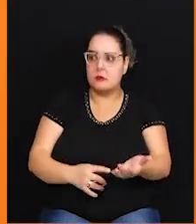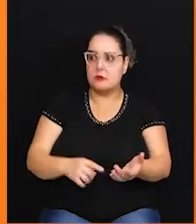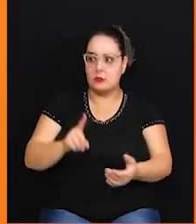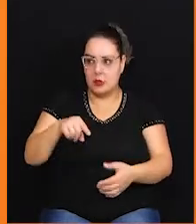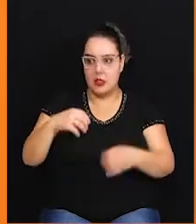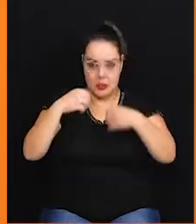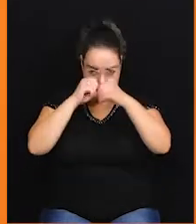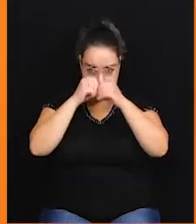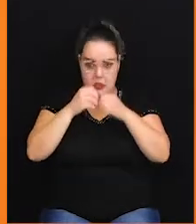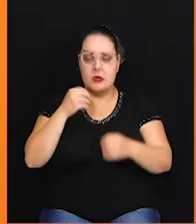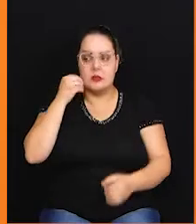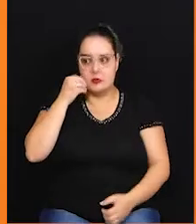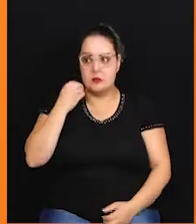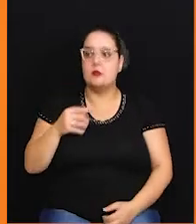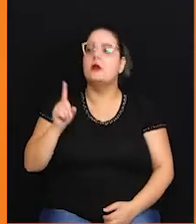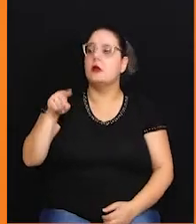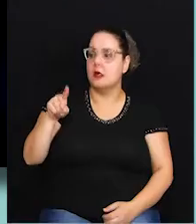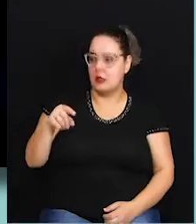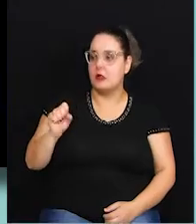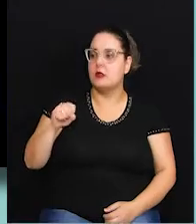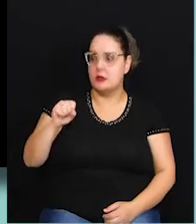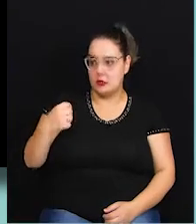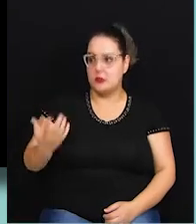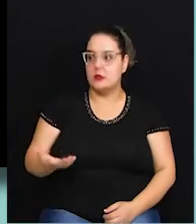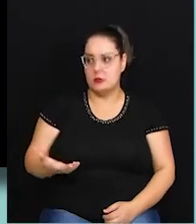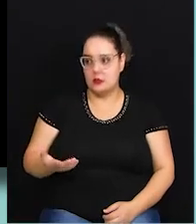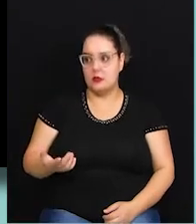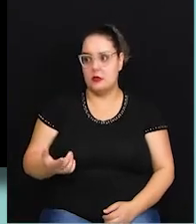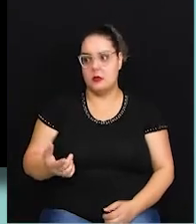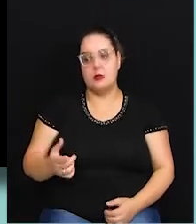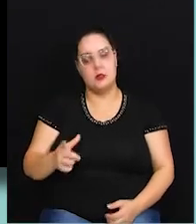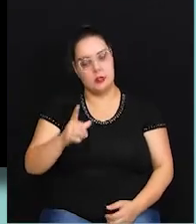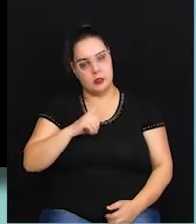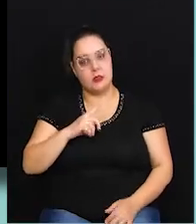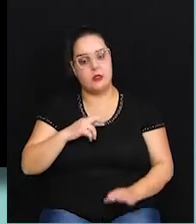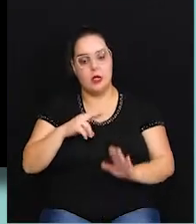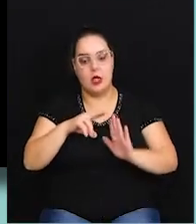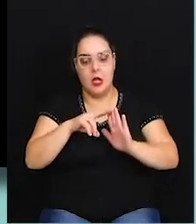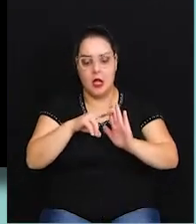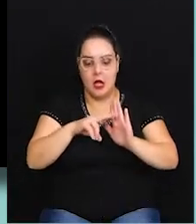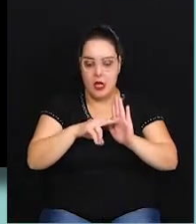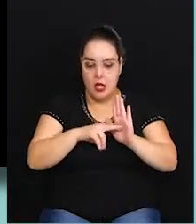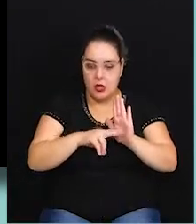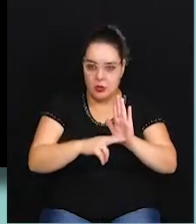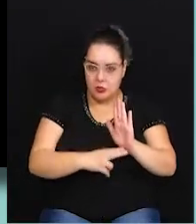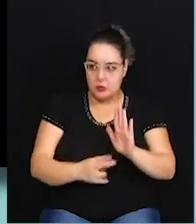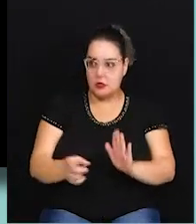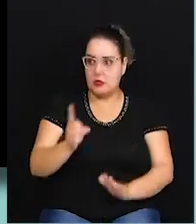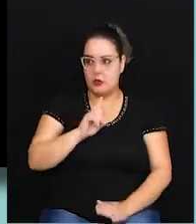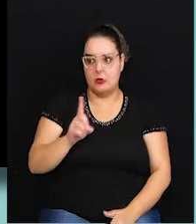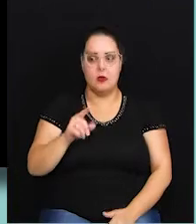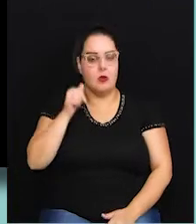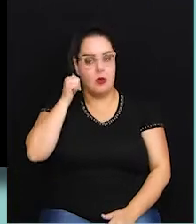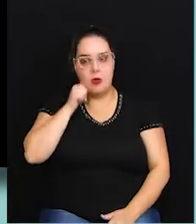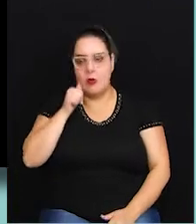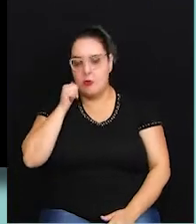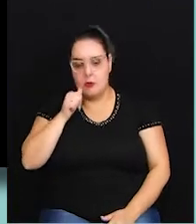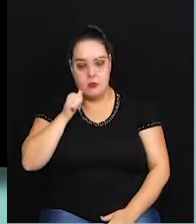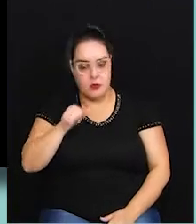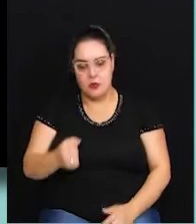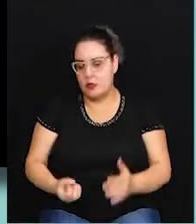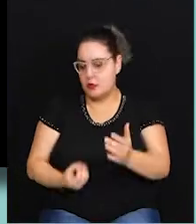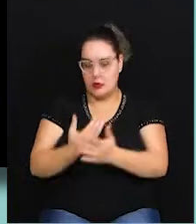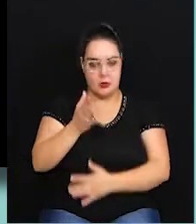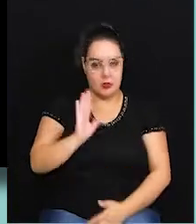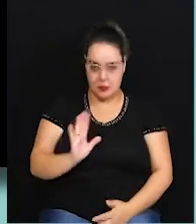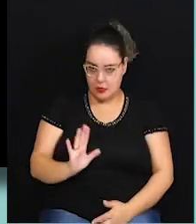né? Exatamente. E seguindo as normas, né? Porque também essas normas, assim, não foram as meninas que